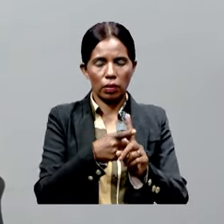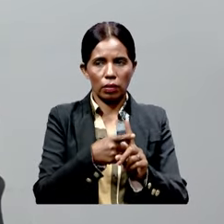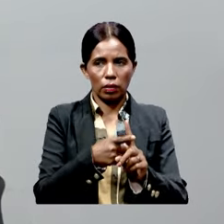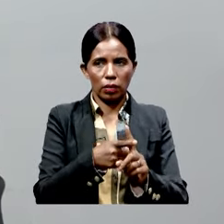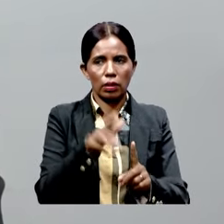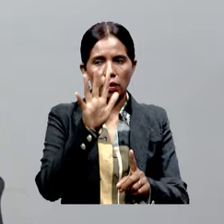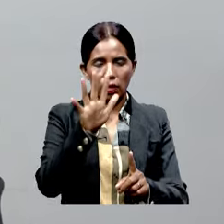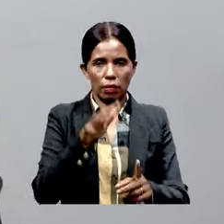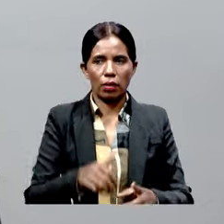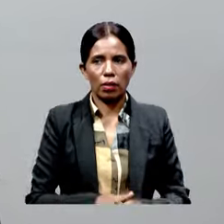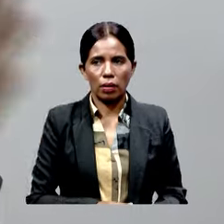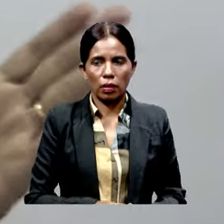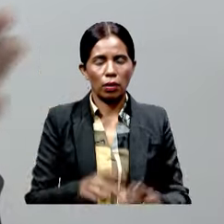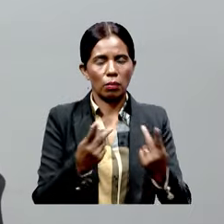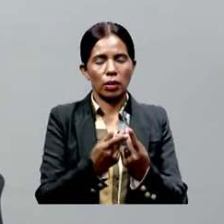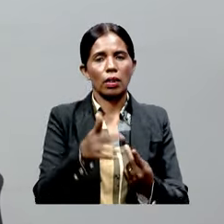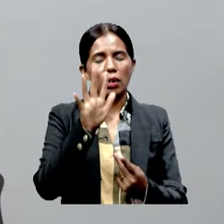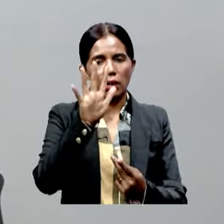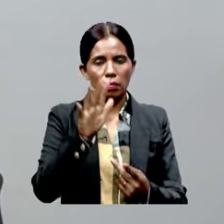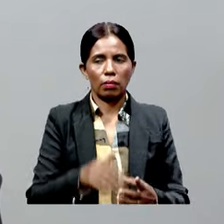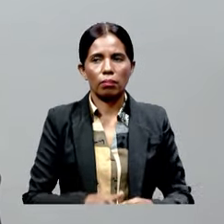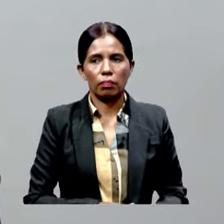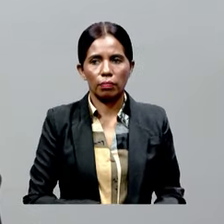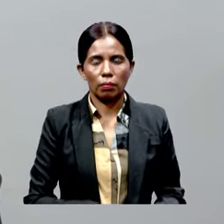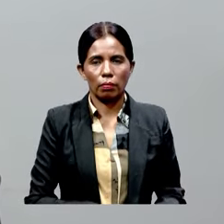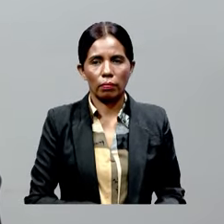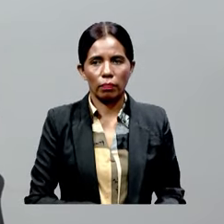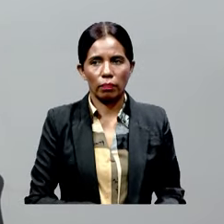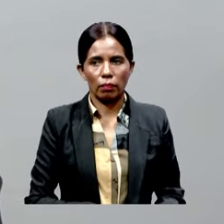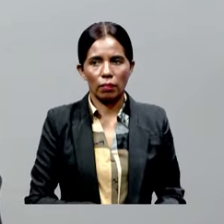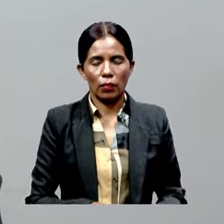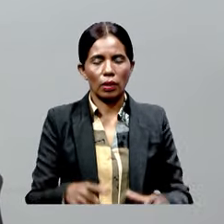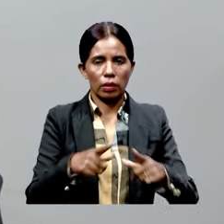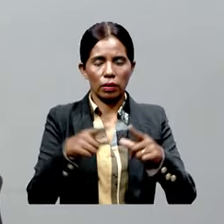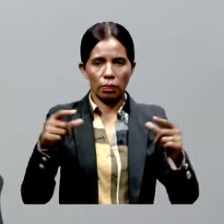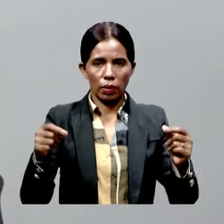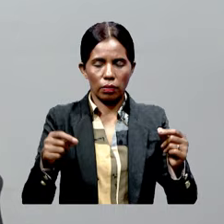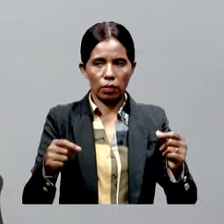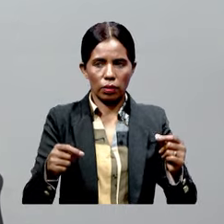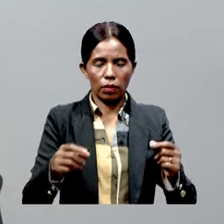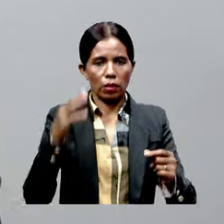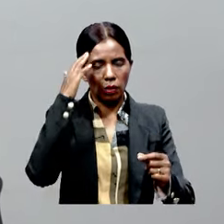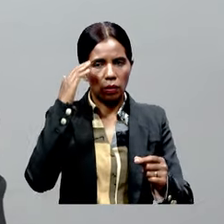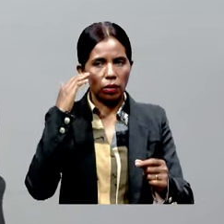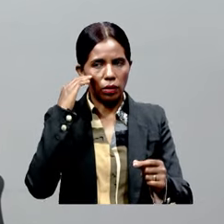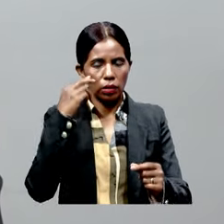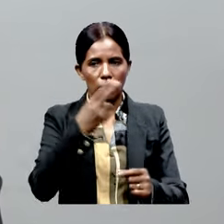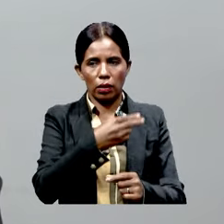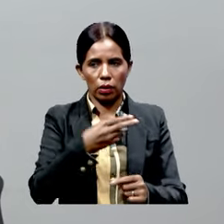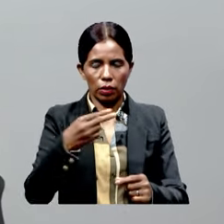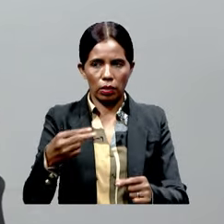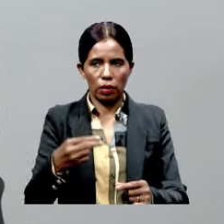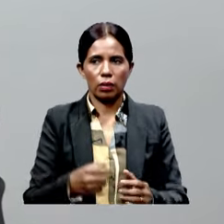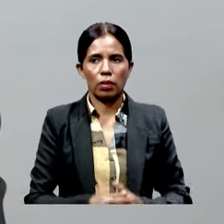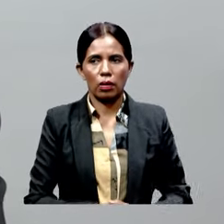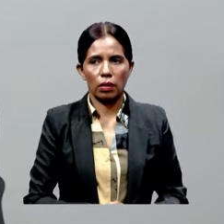lima. Iha empresa lima ne positif ana. Ne ne usi Japan, Korea, Indonesia, asin na